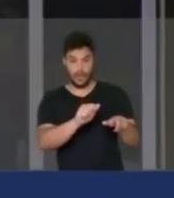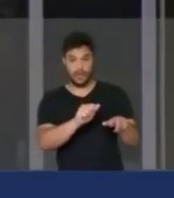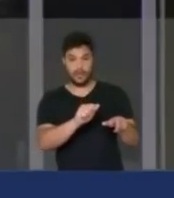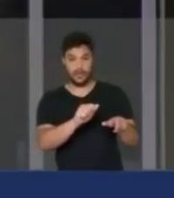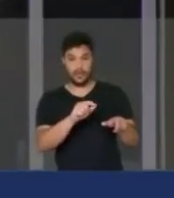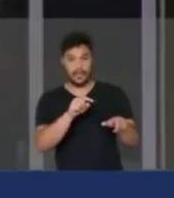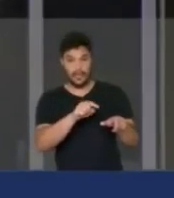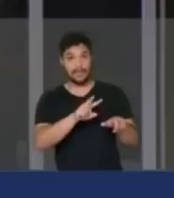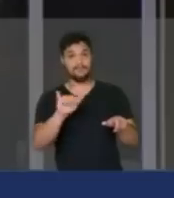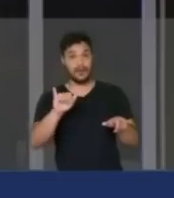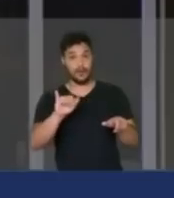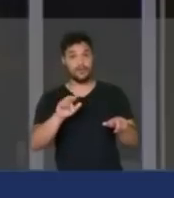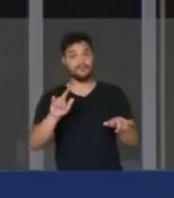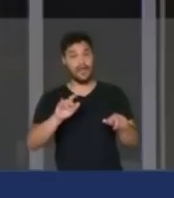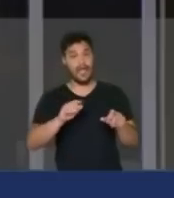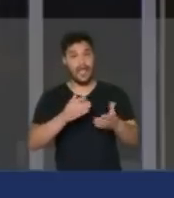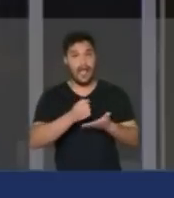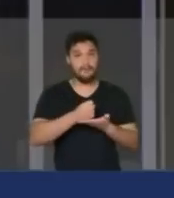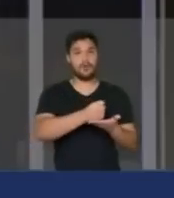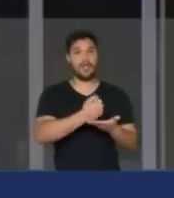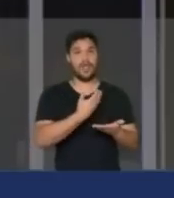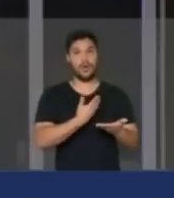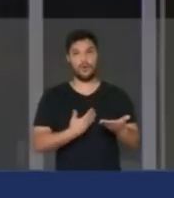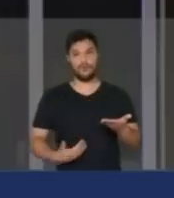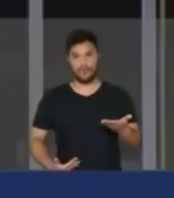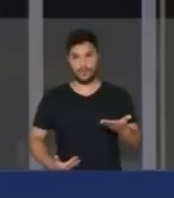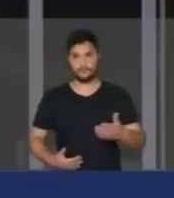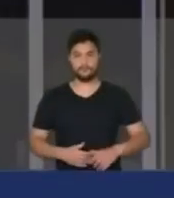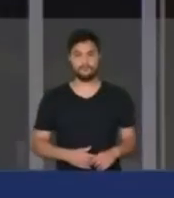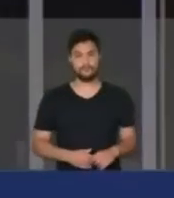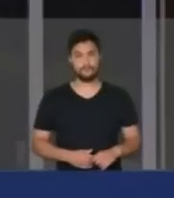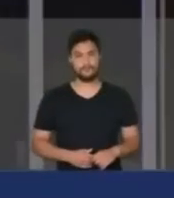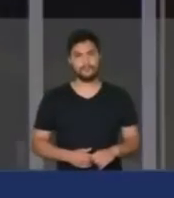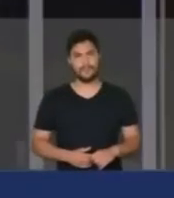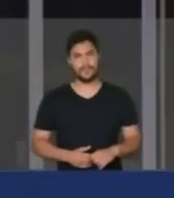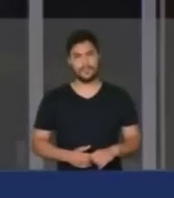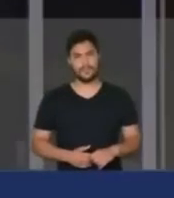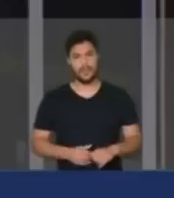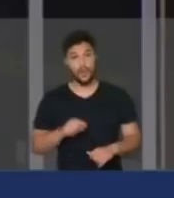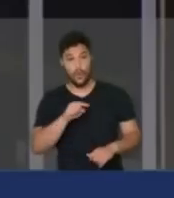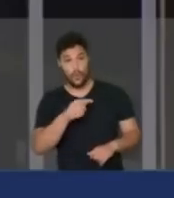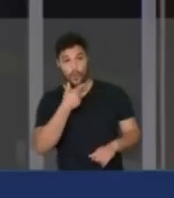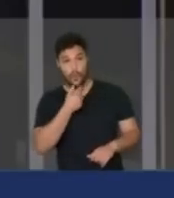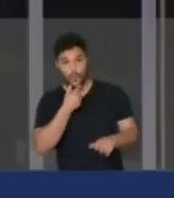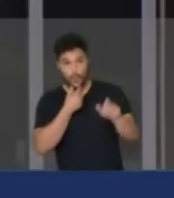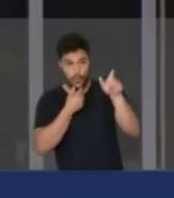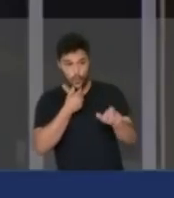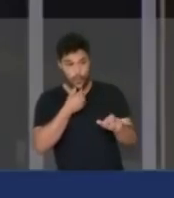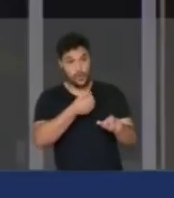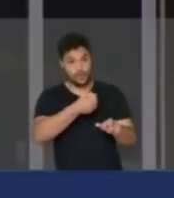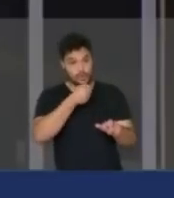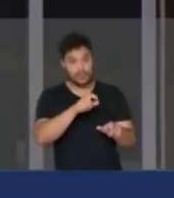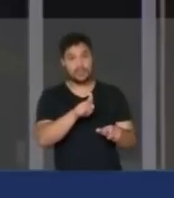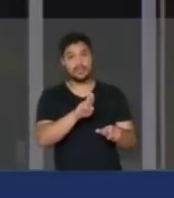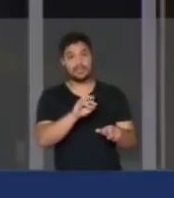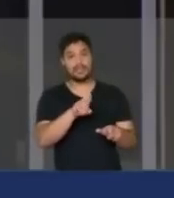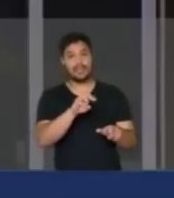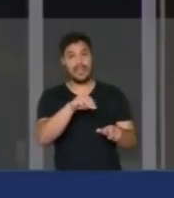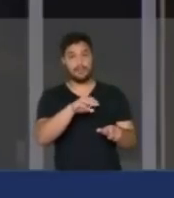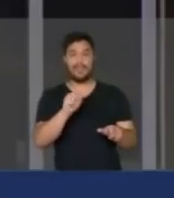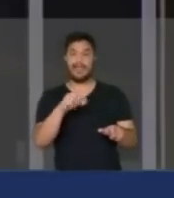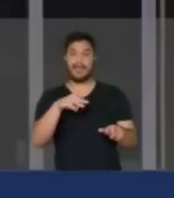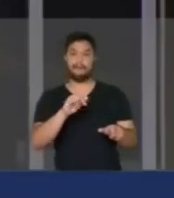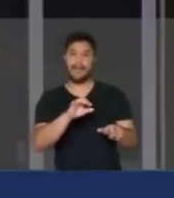governista com toda certeza o jornalista Guilherme Amado teve uma